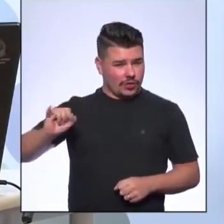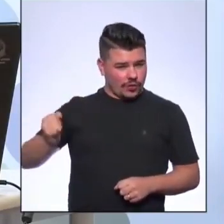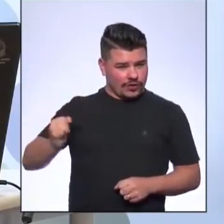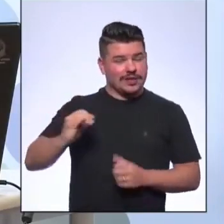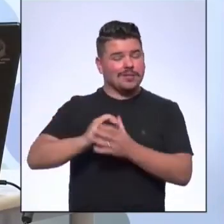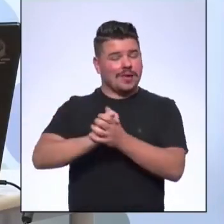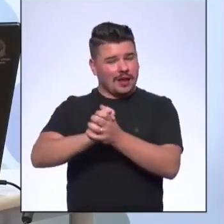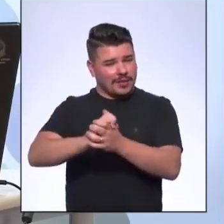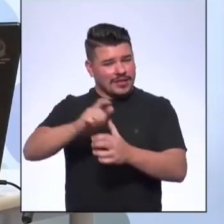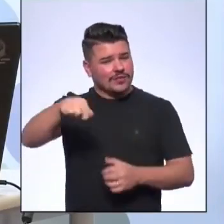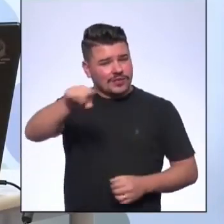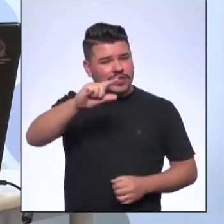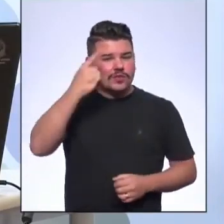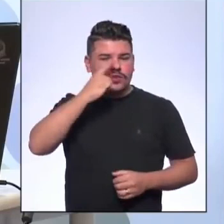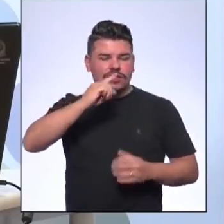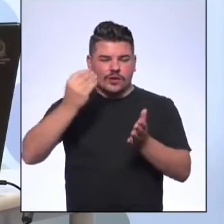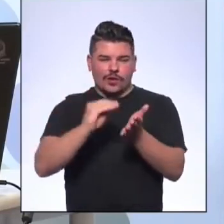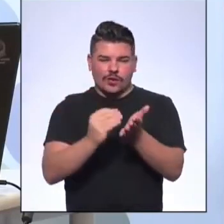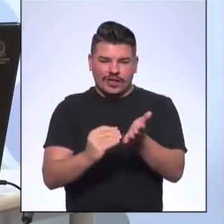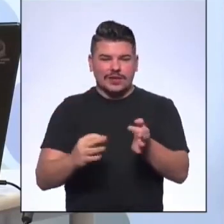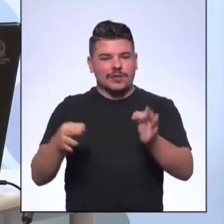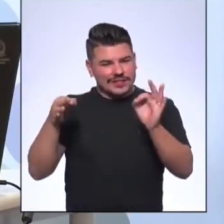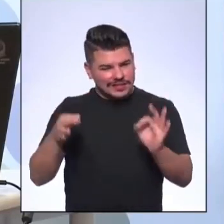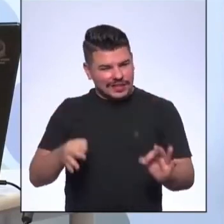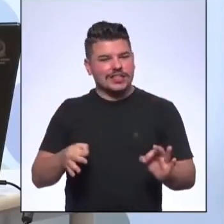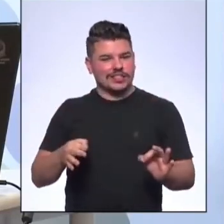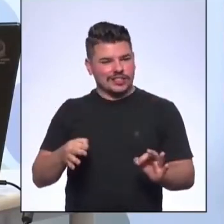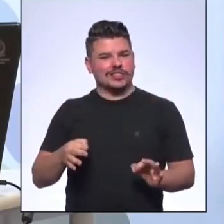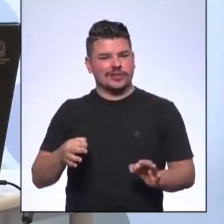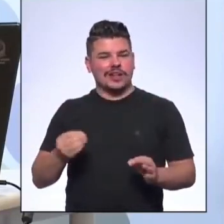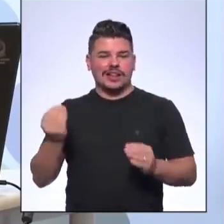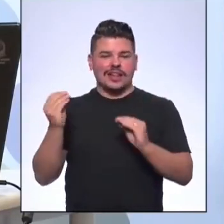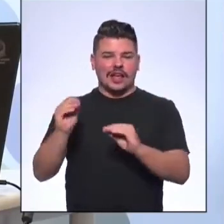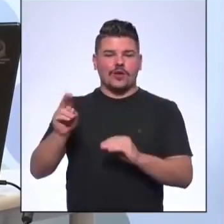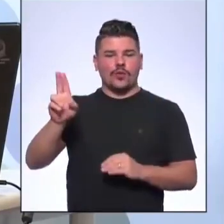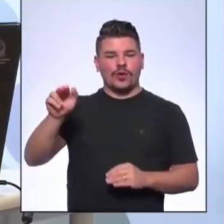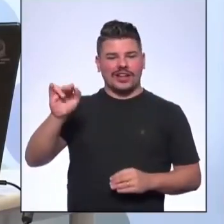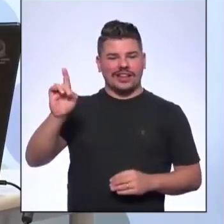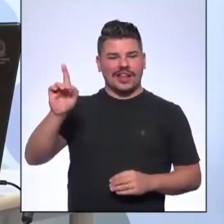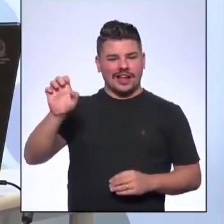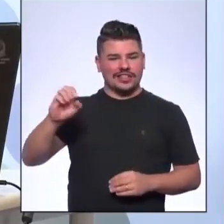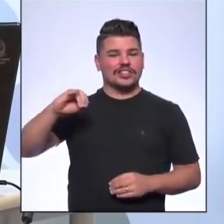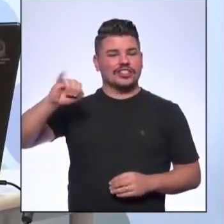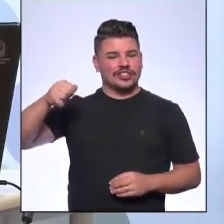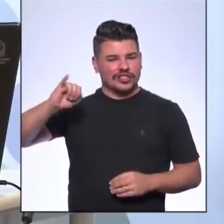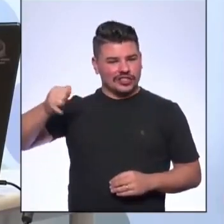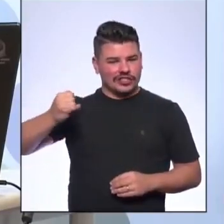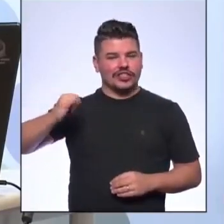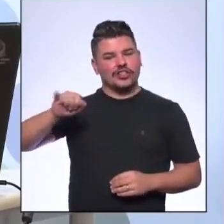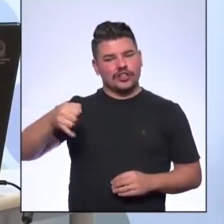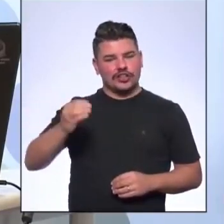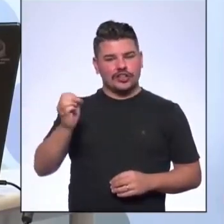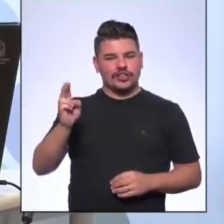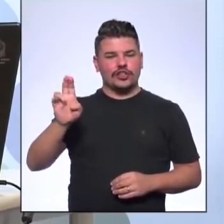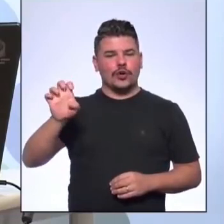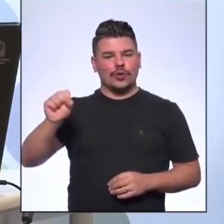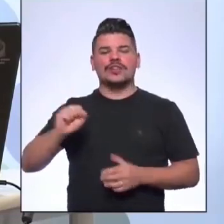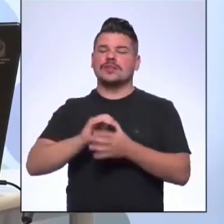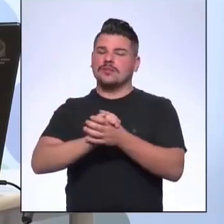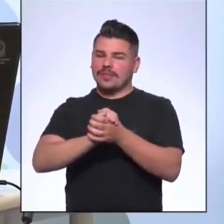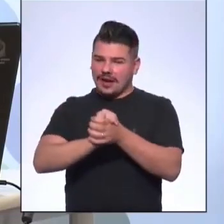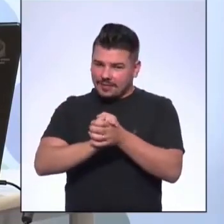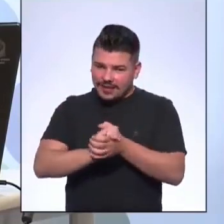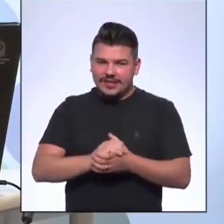colocaram a anotação aí direitinho, né? Estão usando aí a unidade já para descrever a unidade de energia joule, usando o J aí. Parabéns, viu,